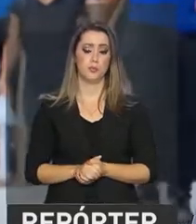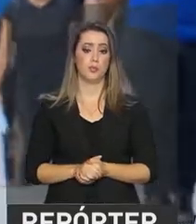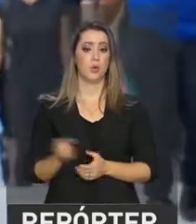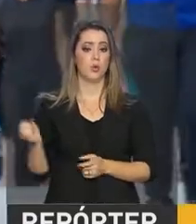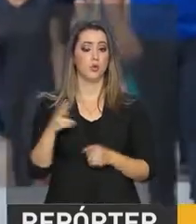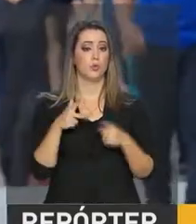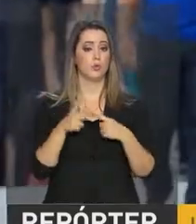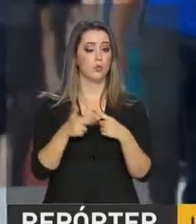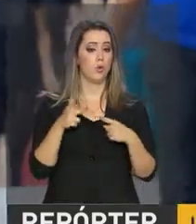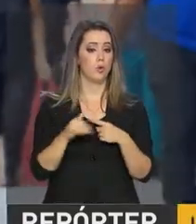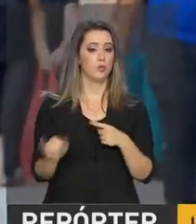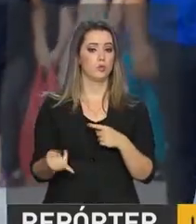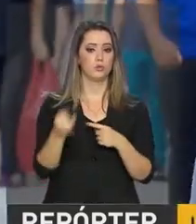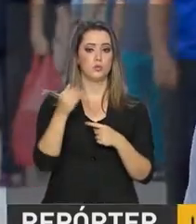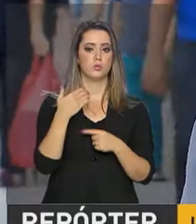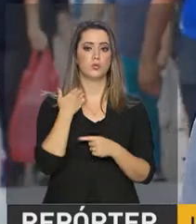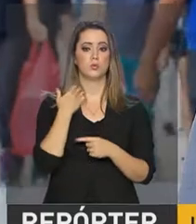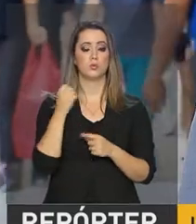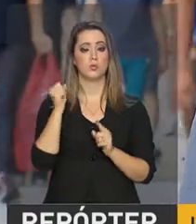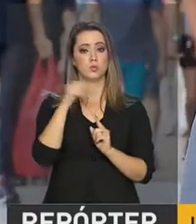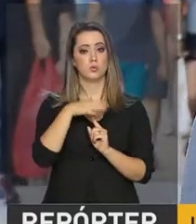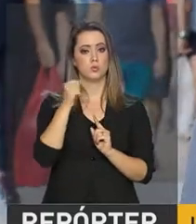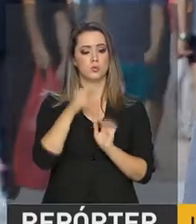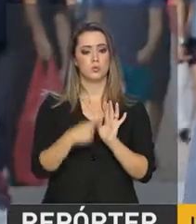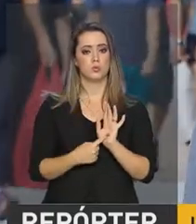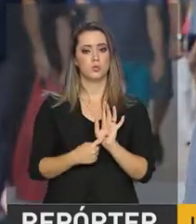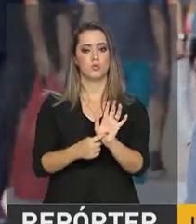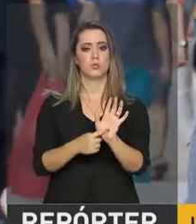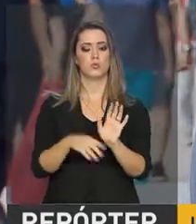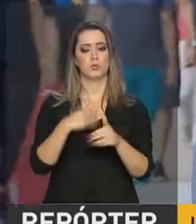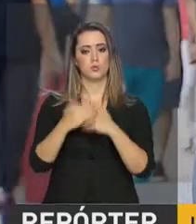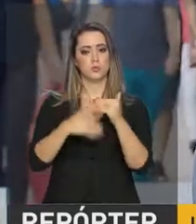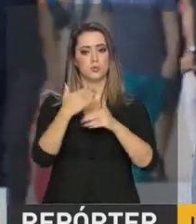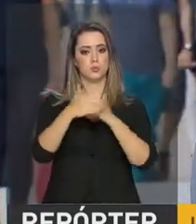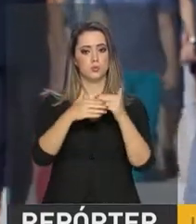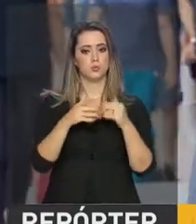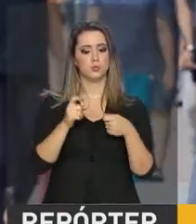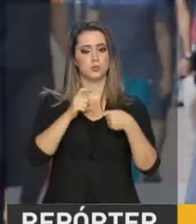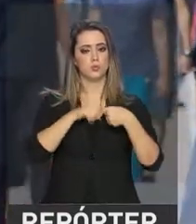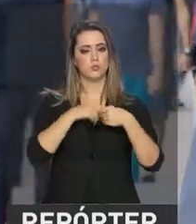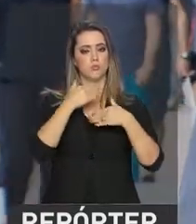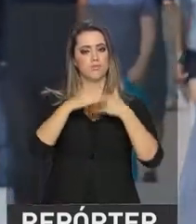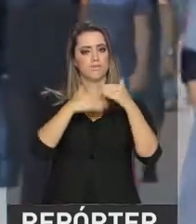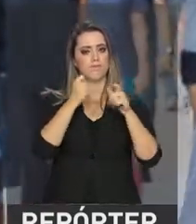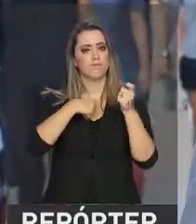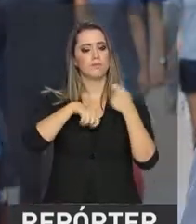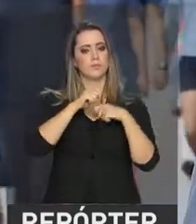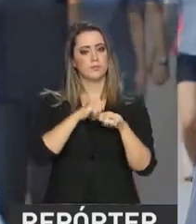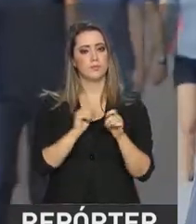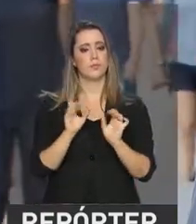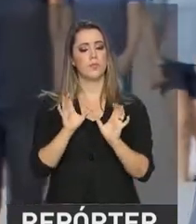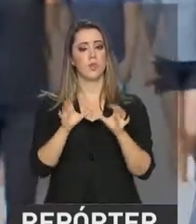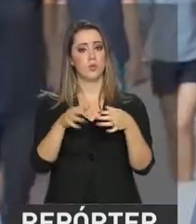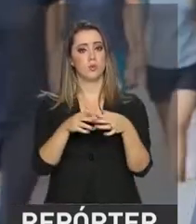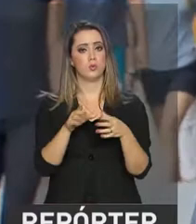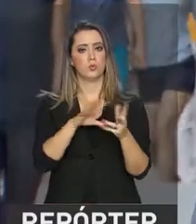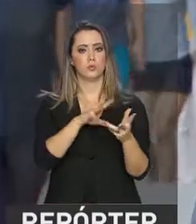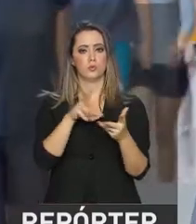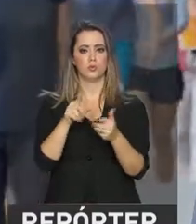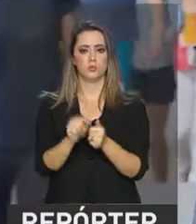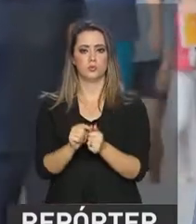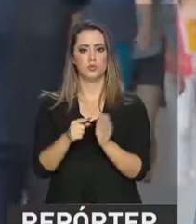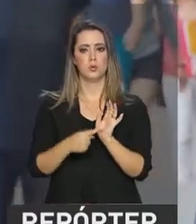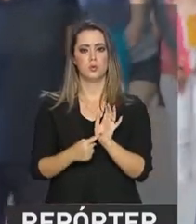nos juros o banco central avaliou que os indicadores mostram uma recuperação consistente da economia que o cenário externo tem se